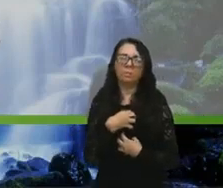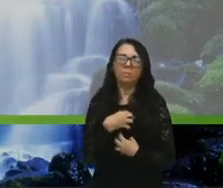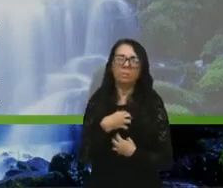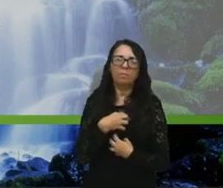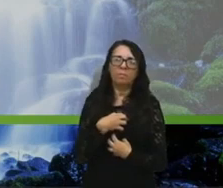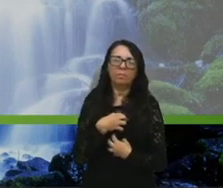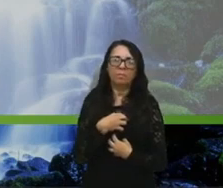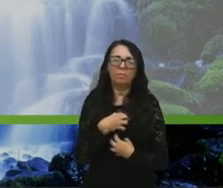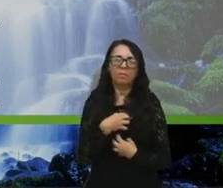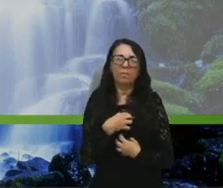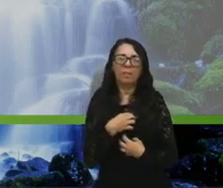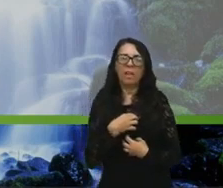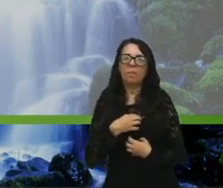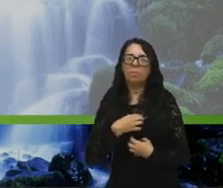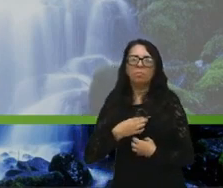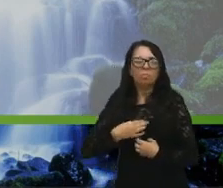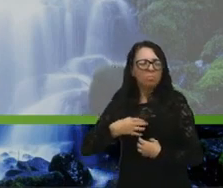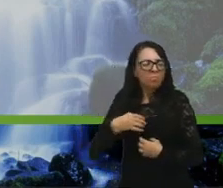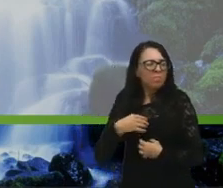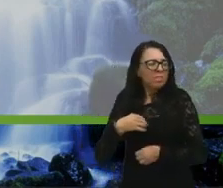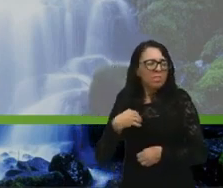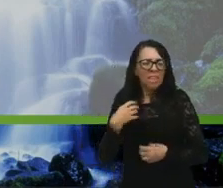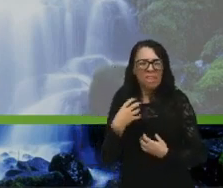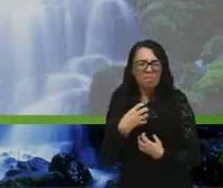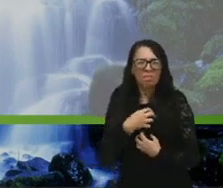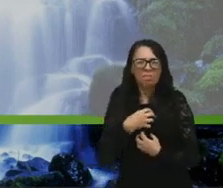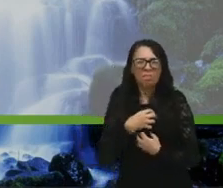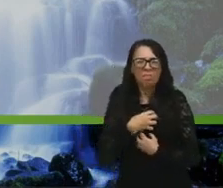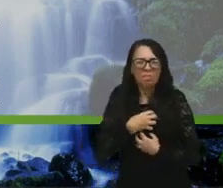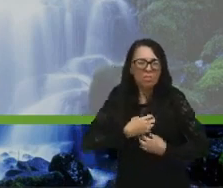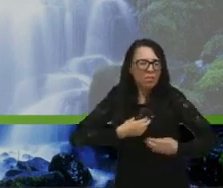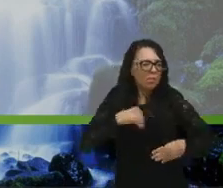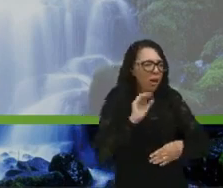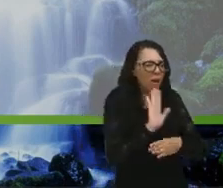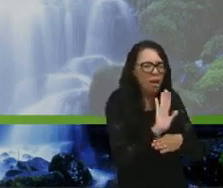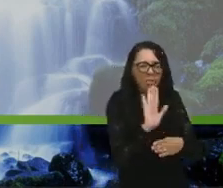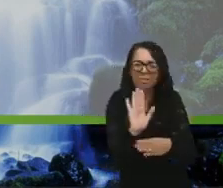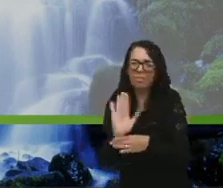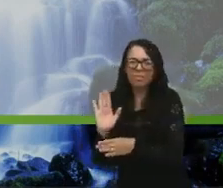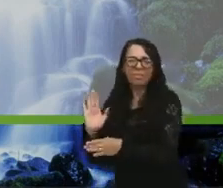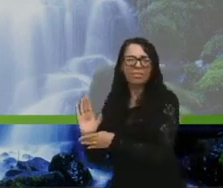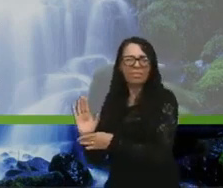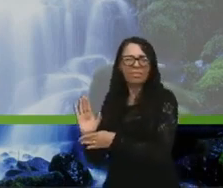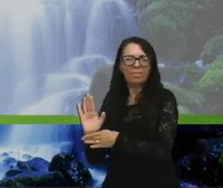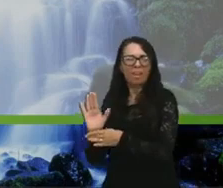acontece com quem não leva a Deus a sério.